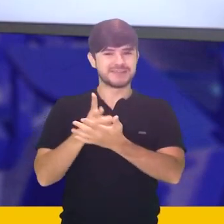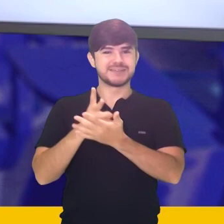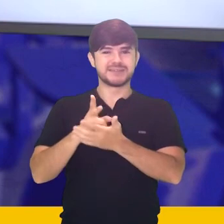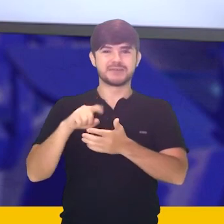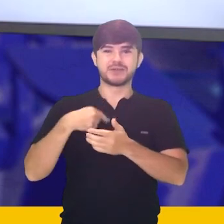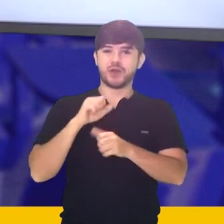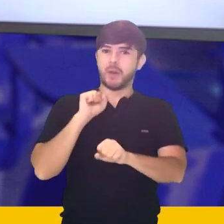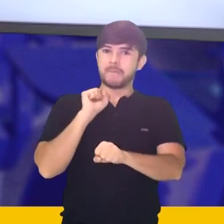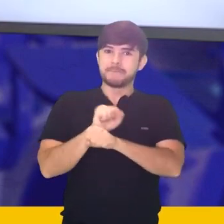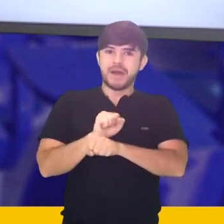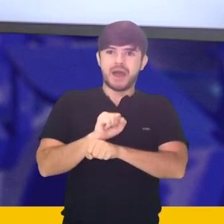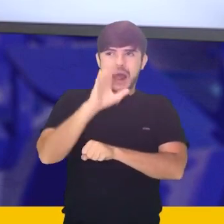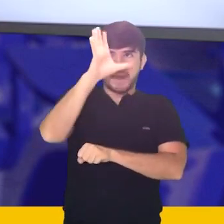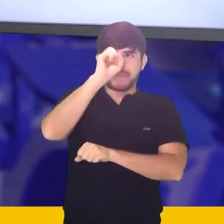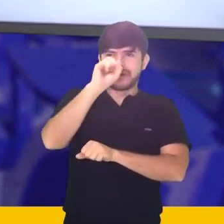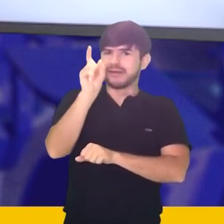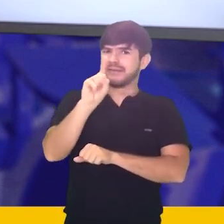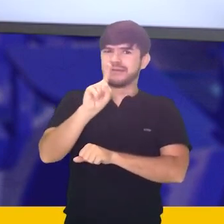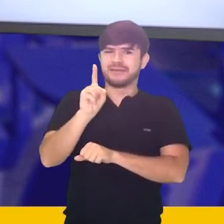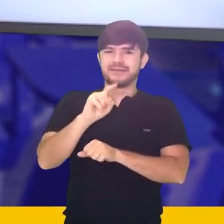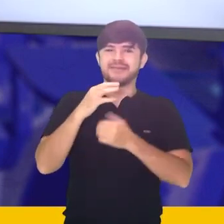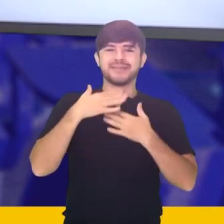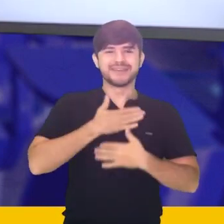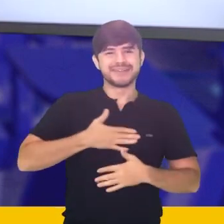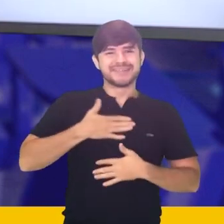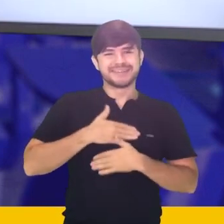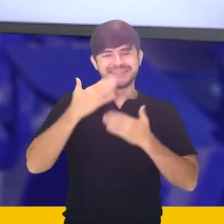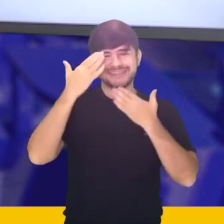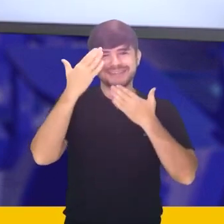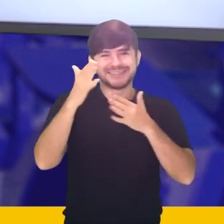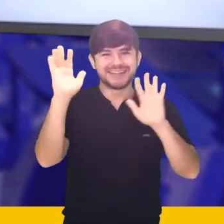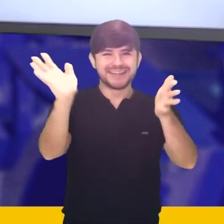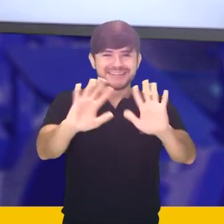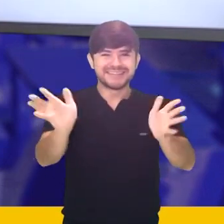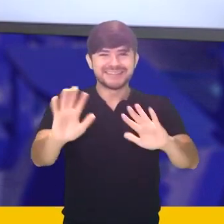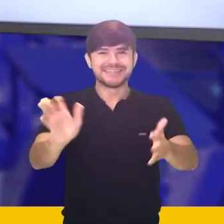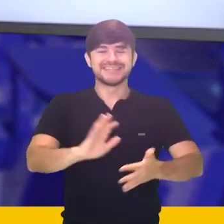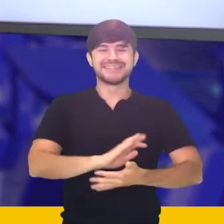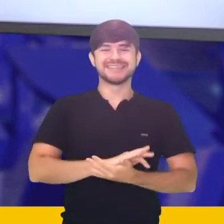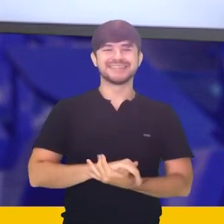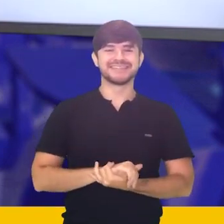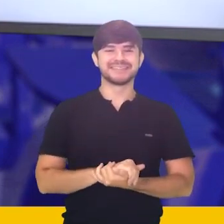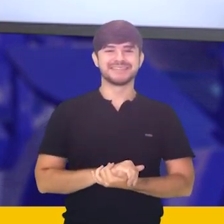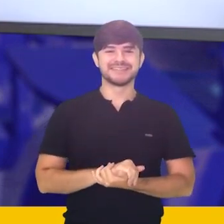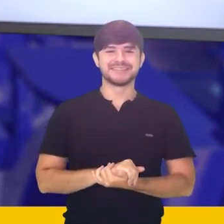de vocês. A gente nunca para de aprender e foi um prazer. Muito obrigado e até mais.